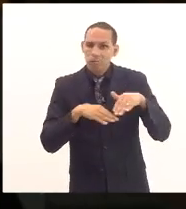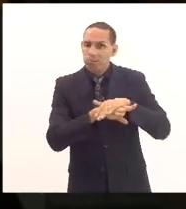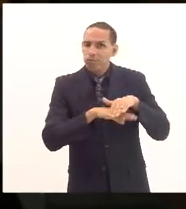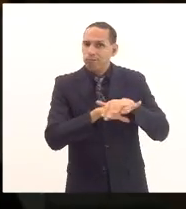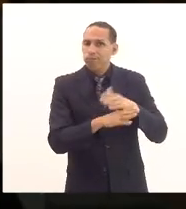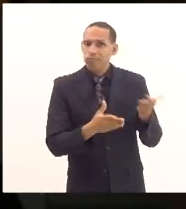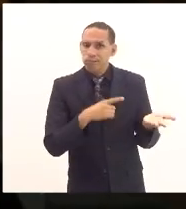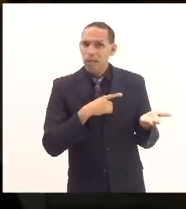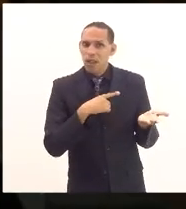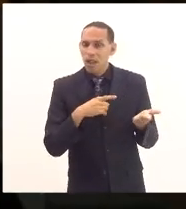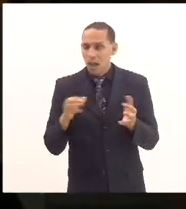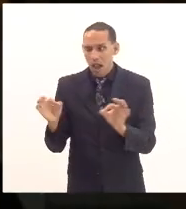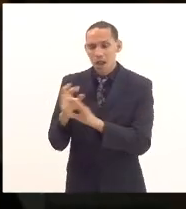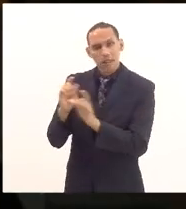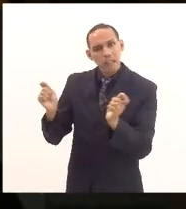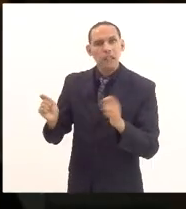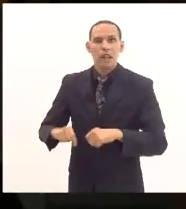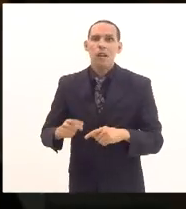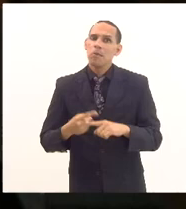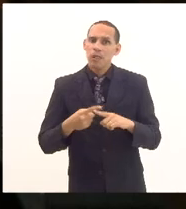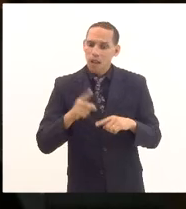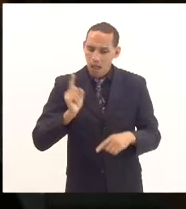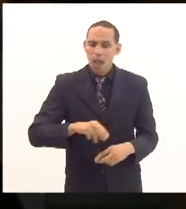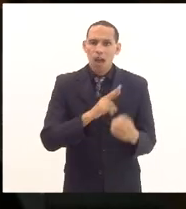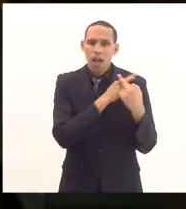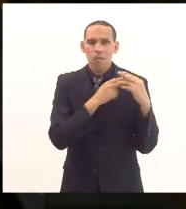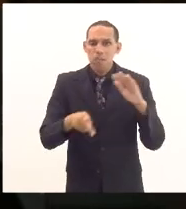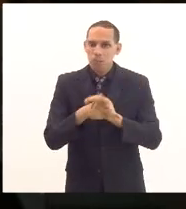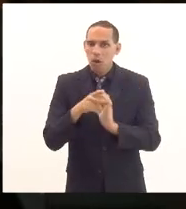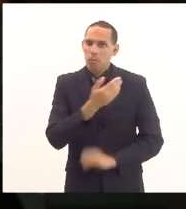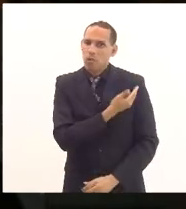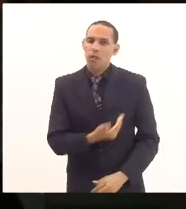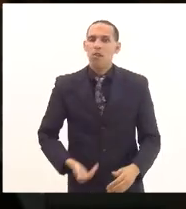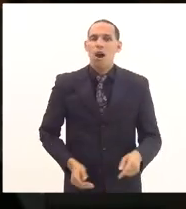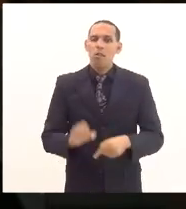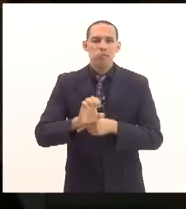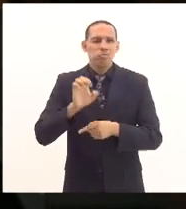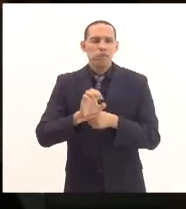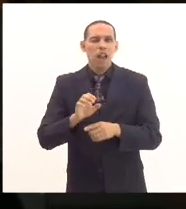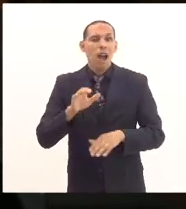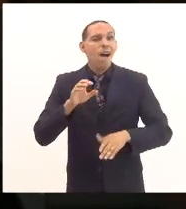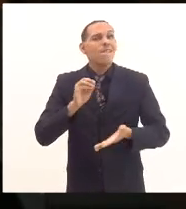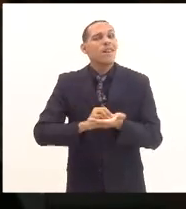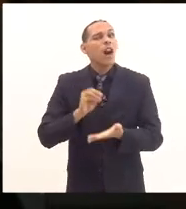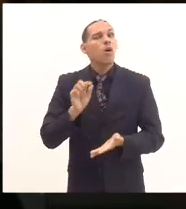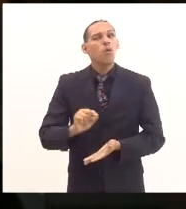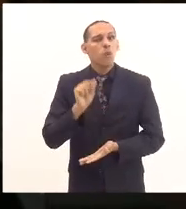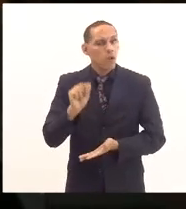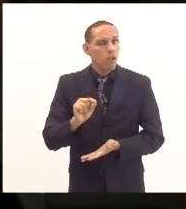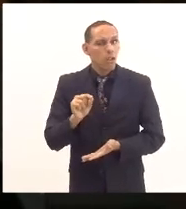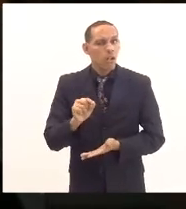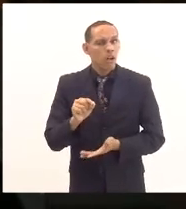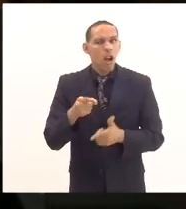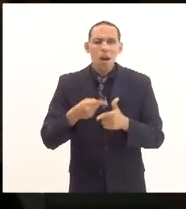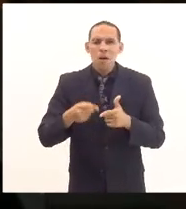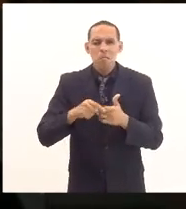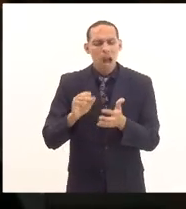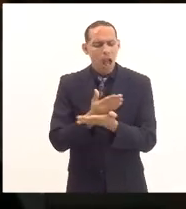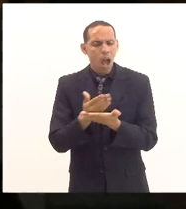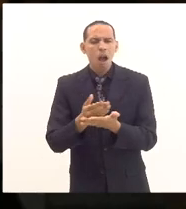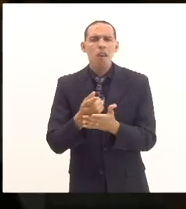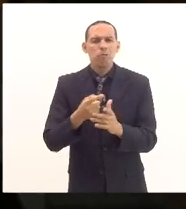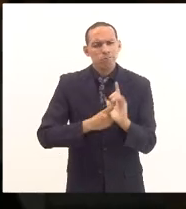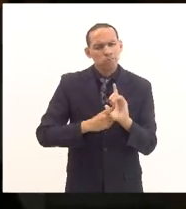para esta conclusão, que é a responsabilidade do governo do Estado. Talvez faltem resolver algumas